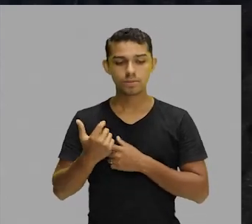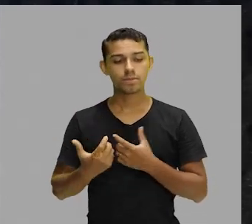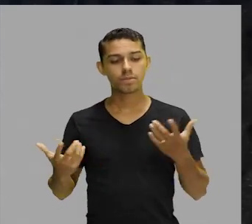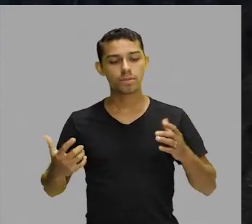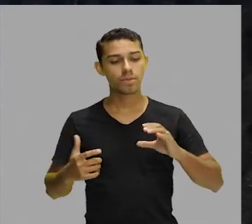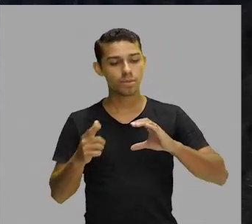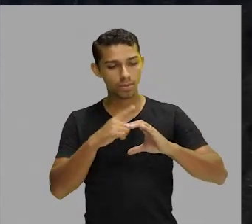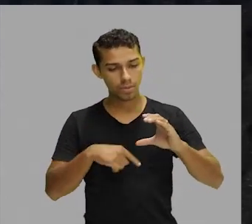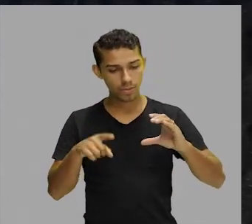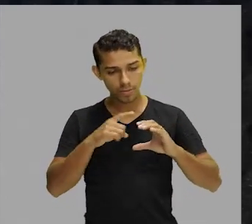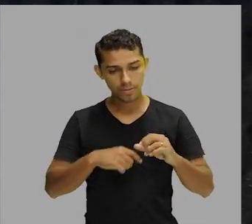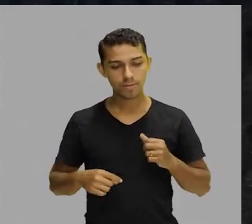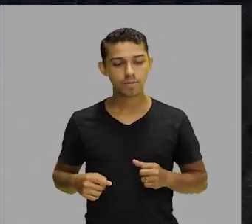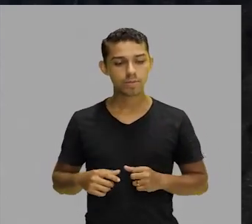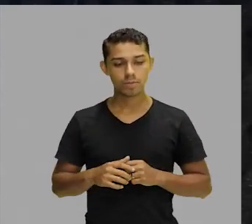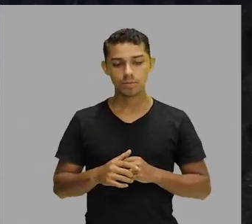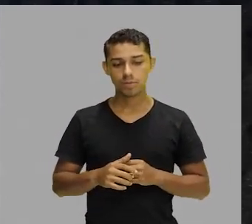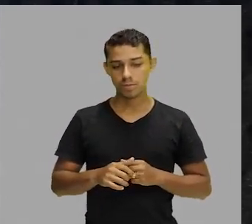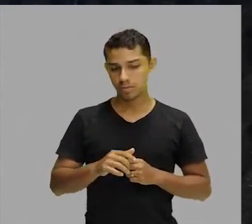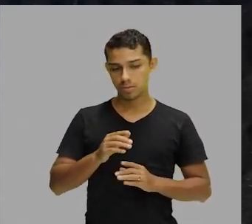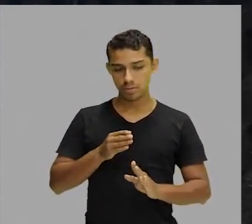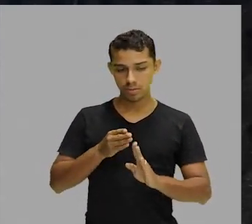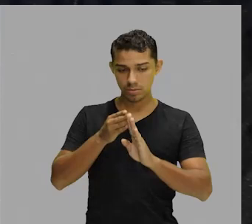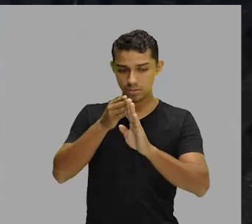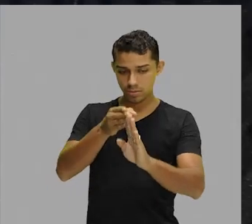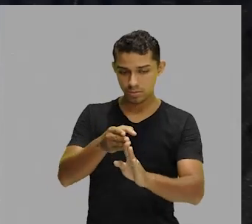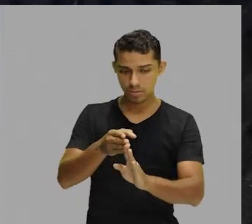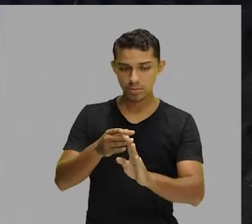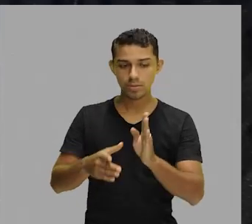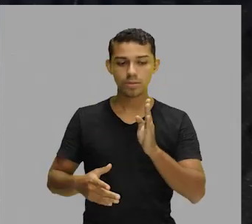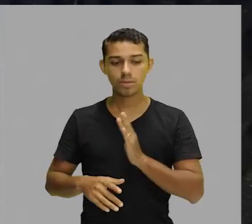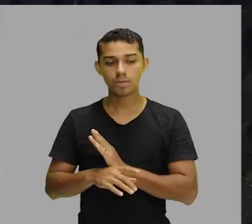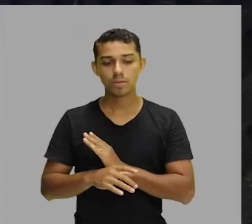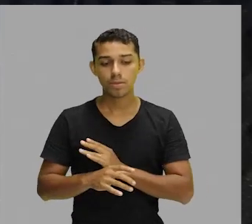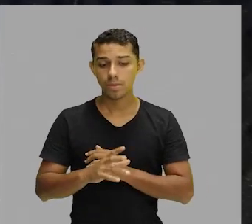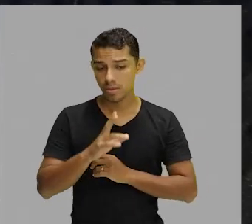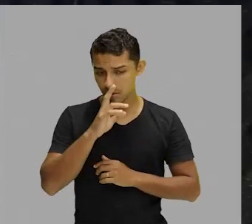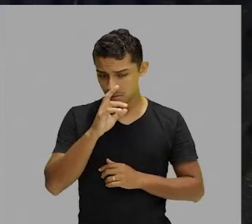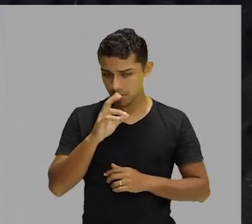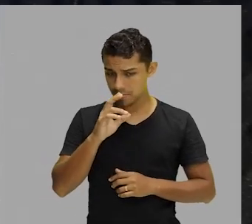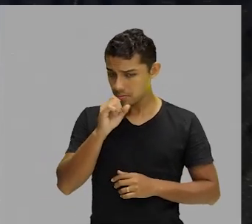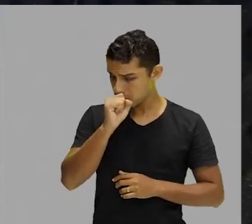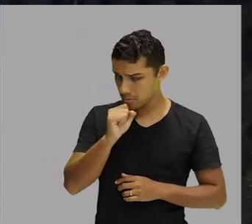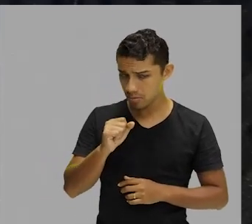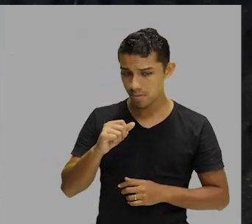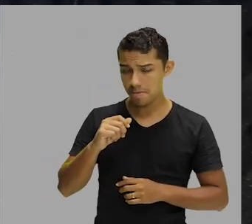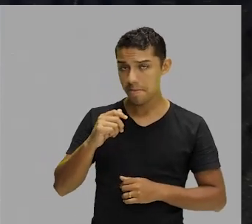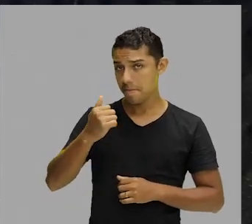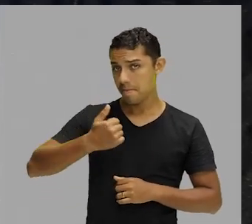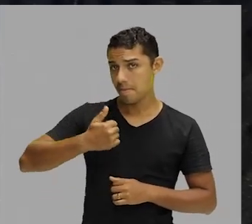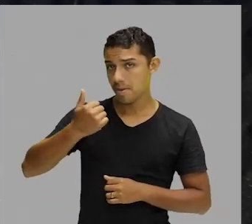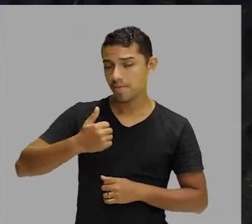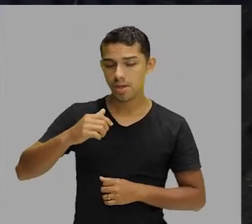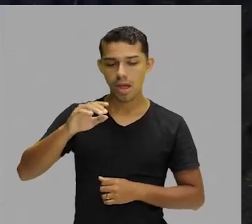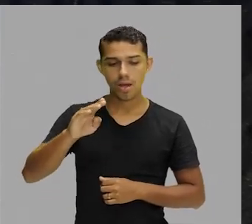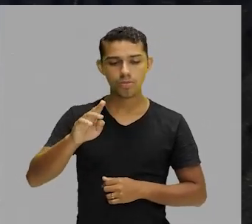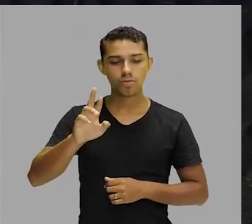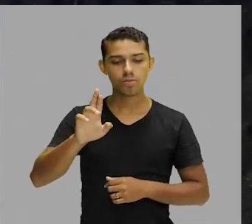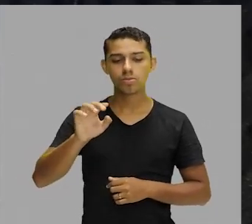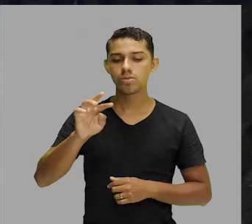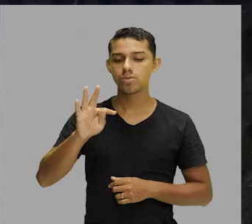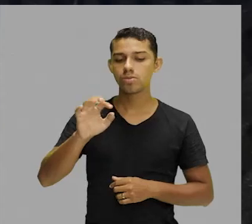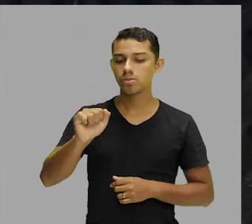a produtividade primária bruta dos consumidores. Primária bruta não, mas vai ser